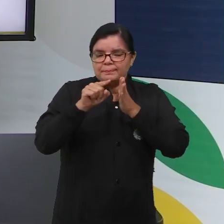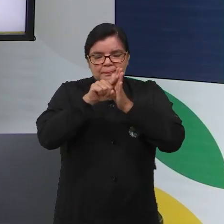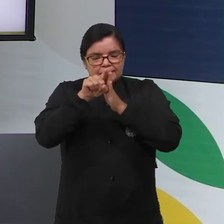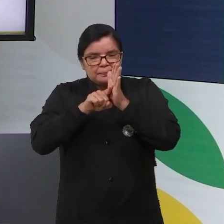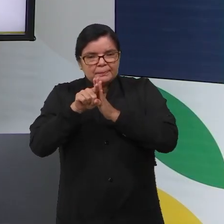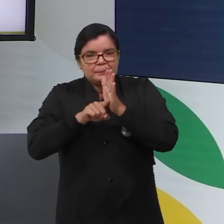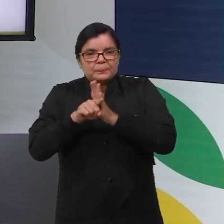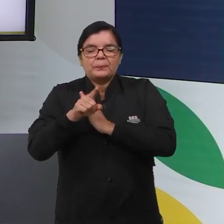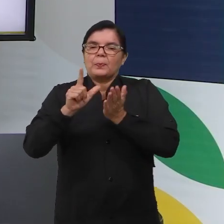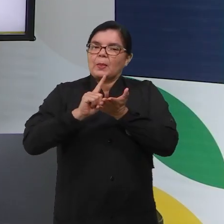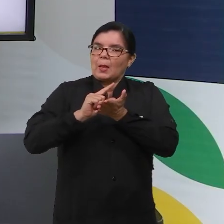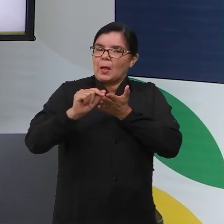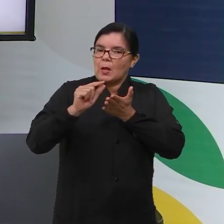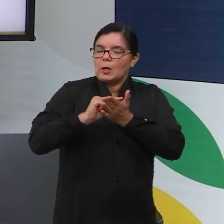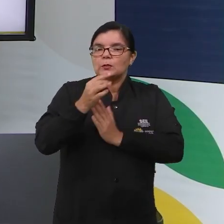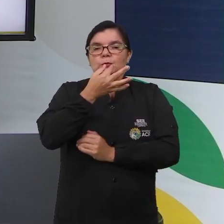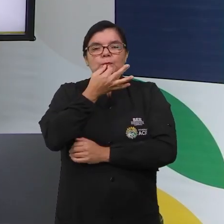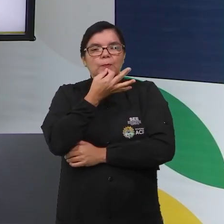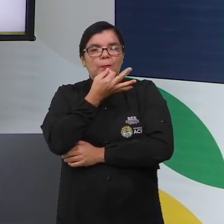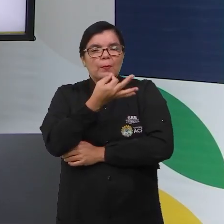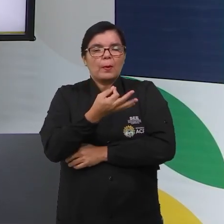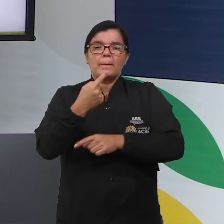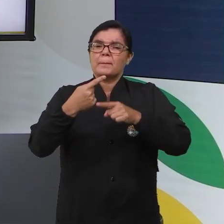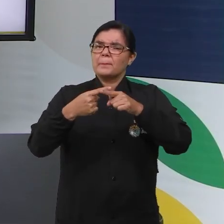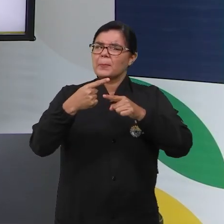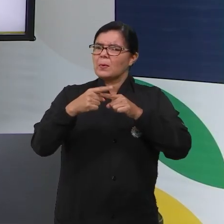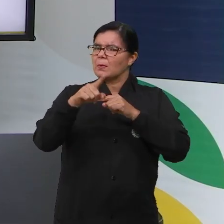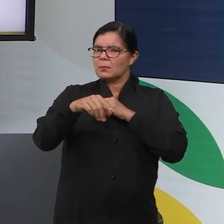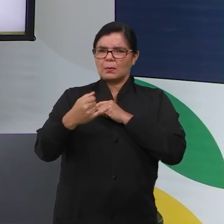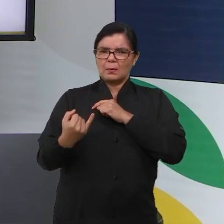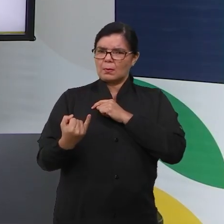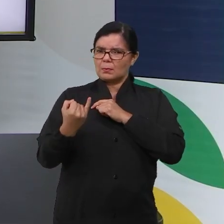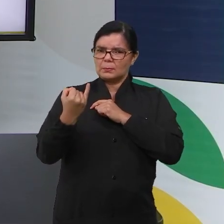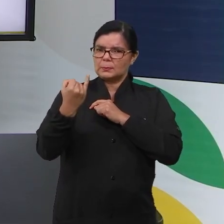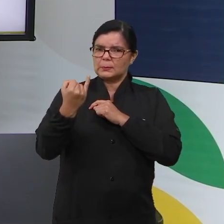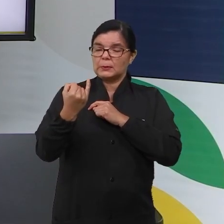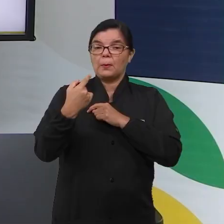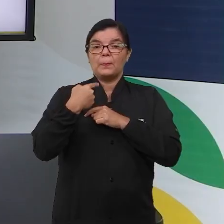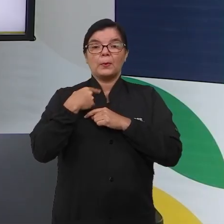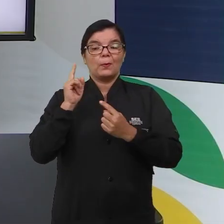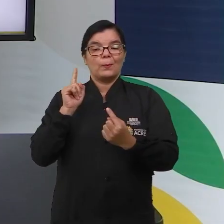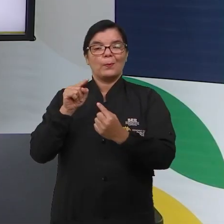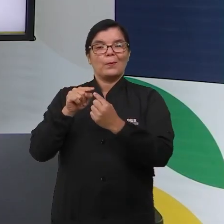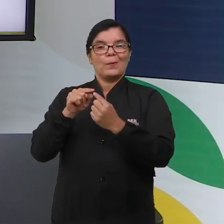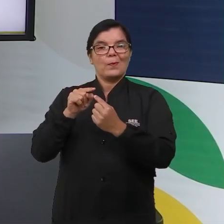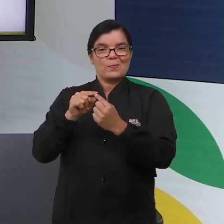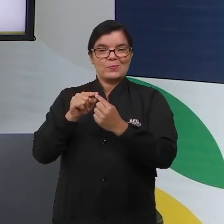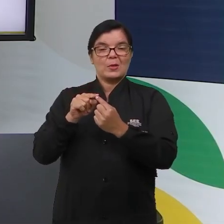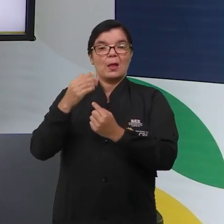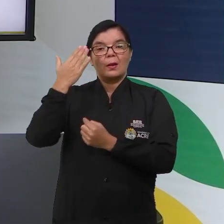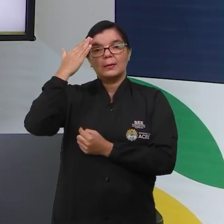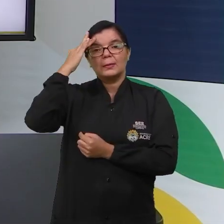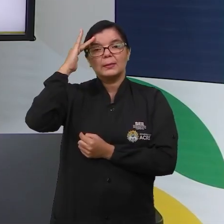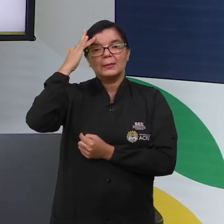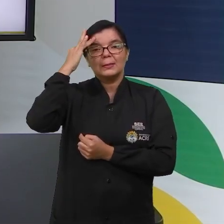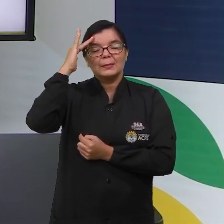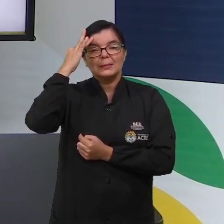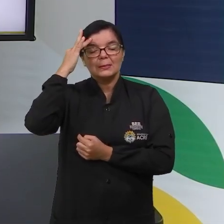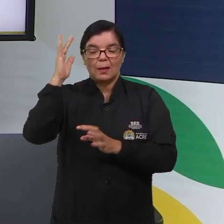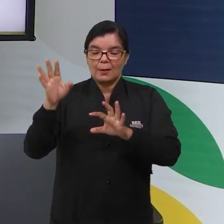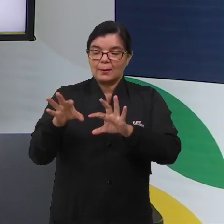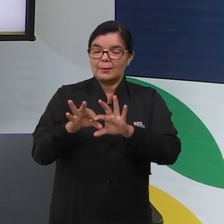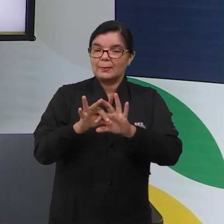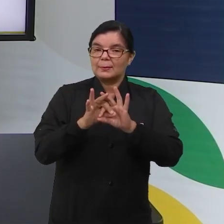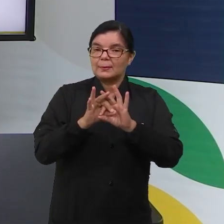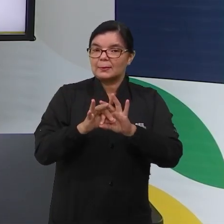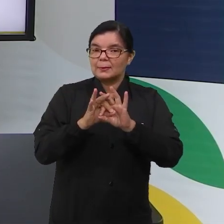científico, um artigo de opinião. Por que que isso é importante? Porque o meu objetivo é a compreensão, é a